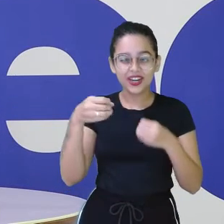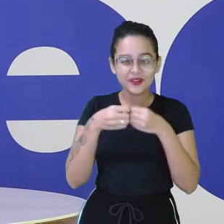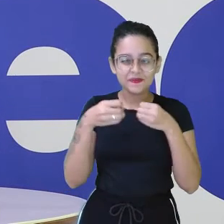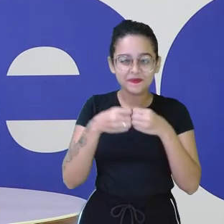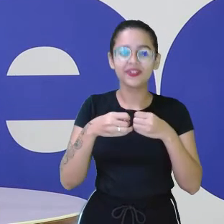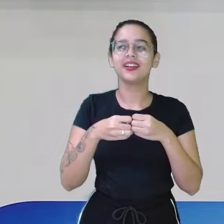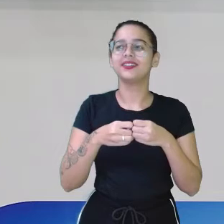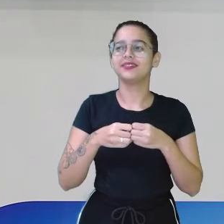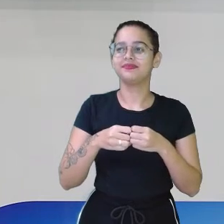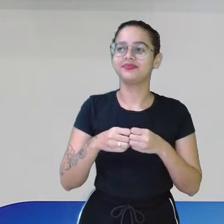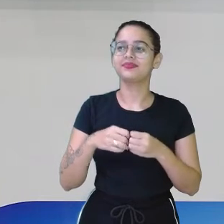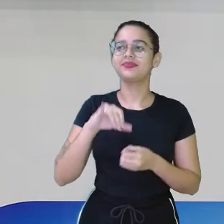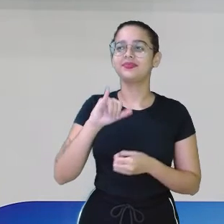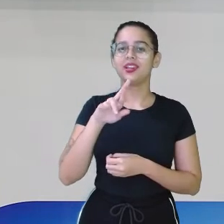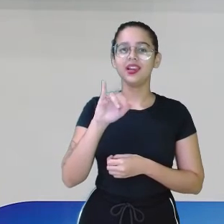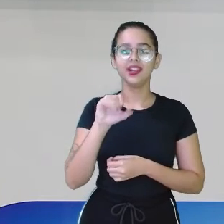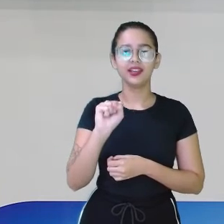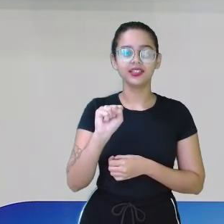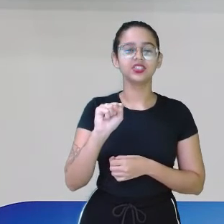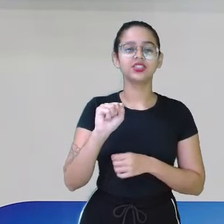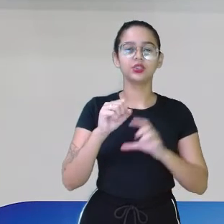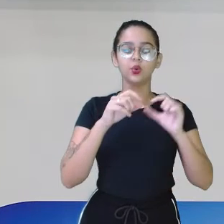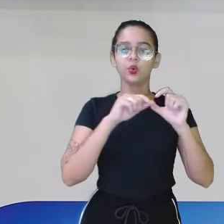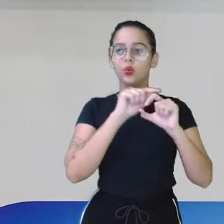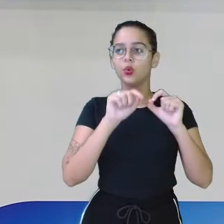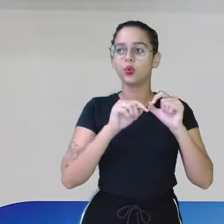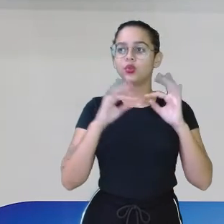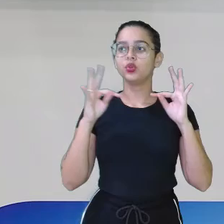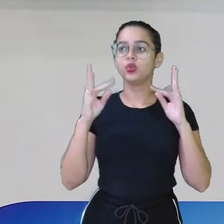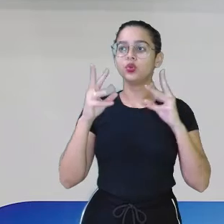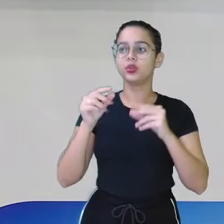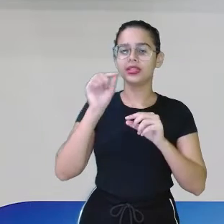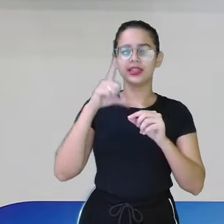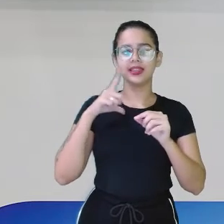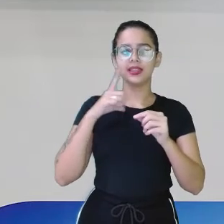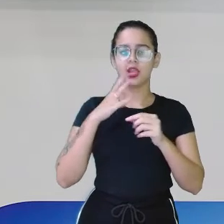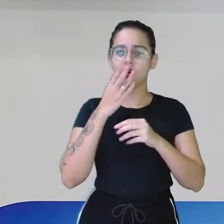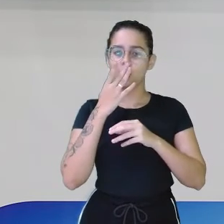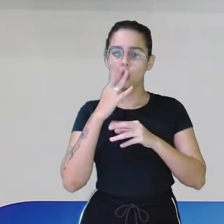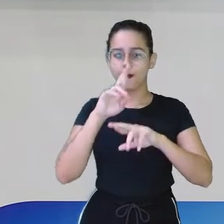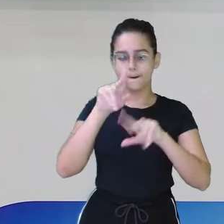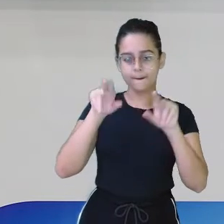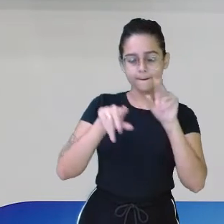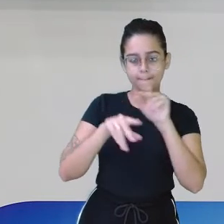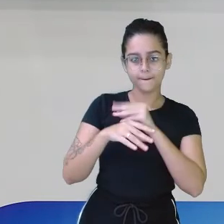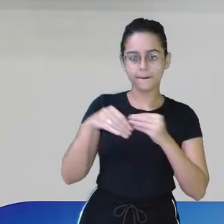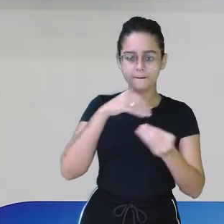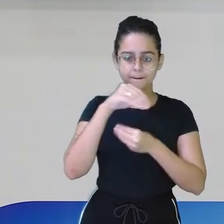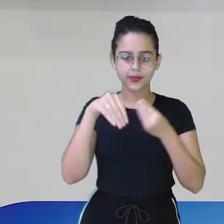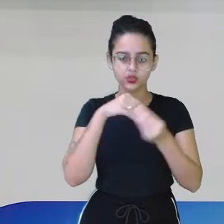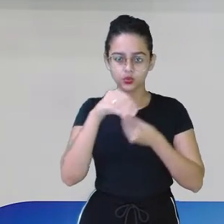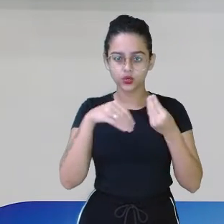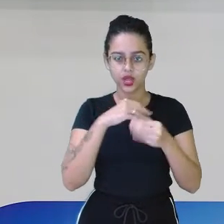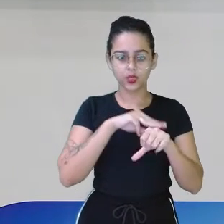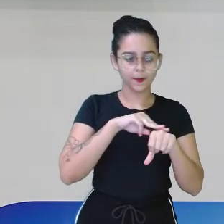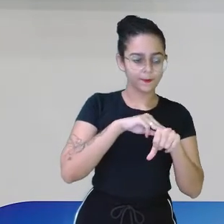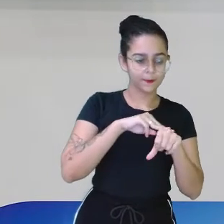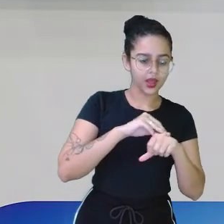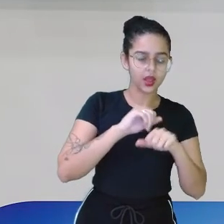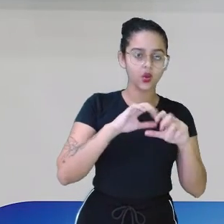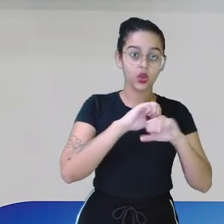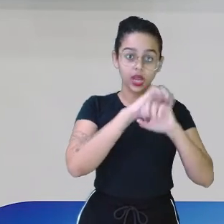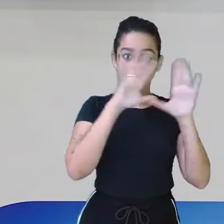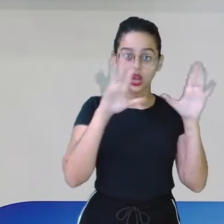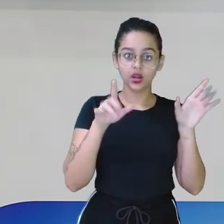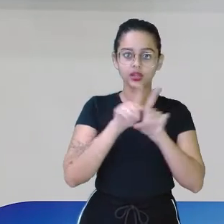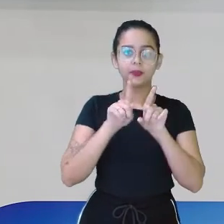pertinho, a íris, ela é toda pigmentada assim, né? Misturado com marronzinho claro e